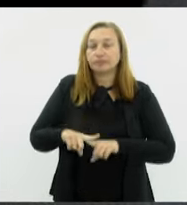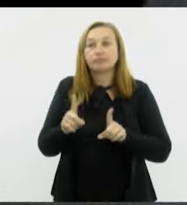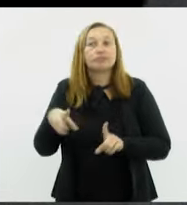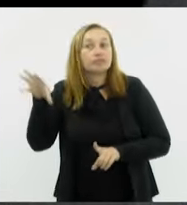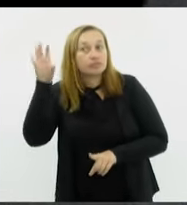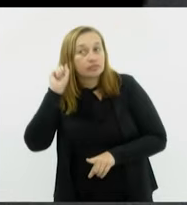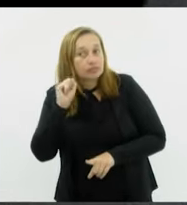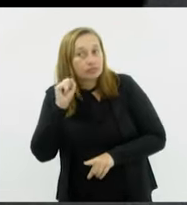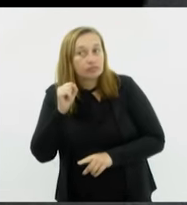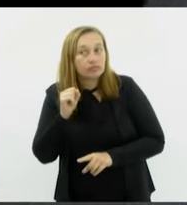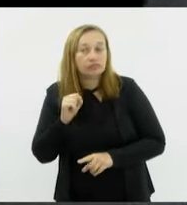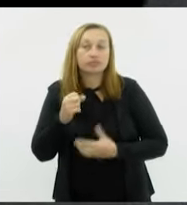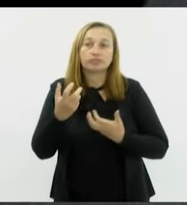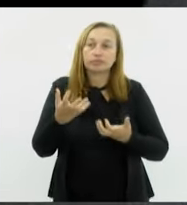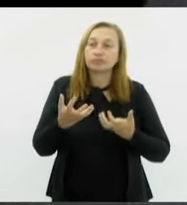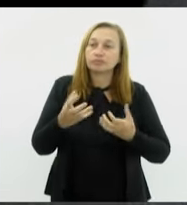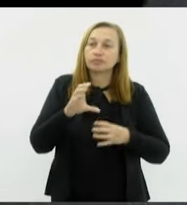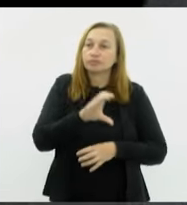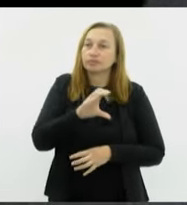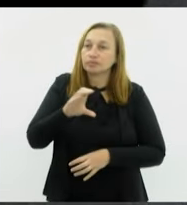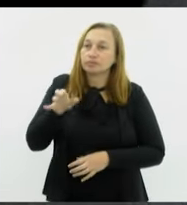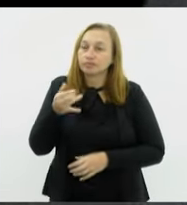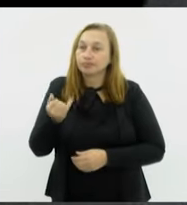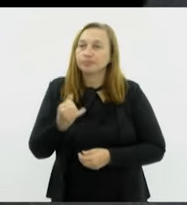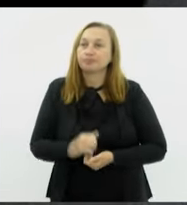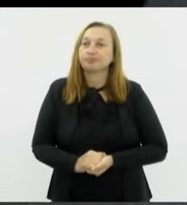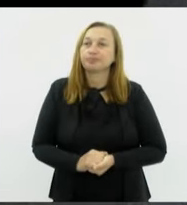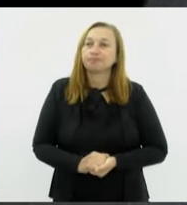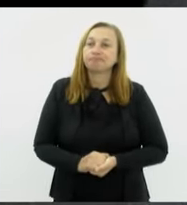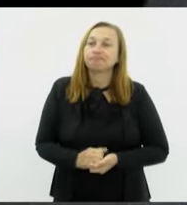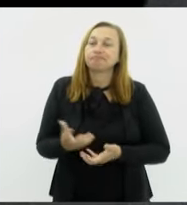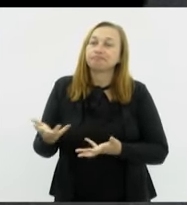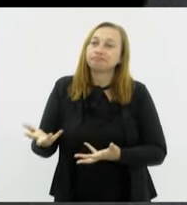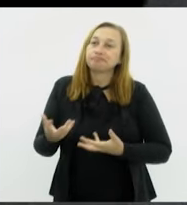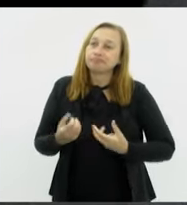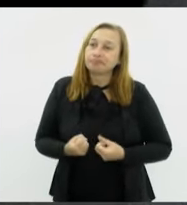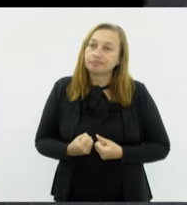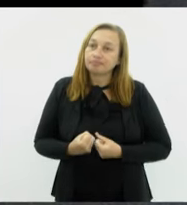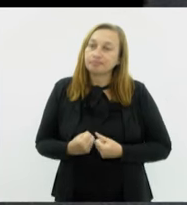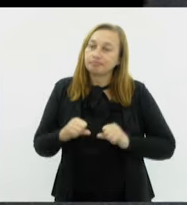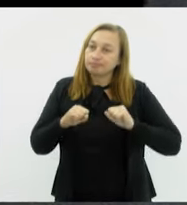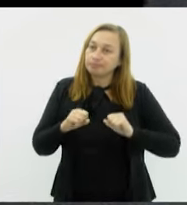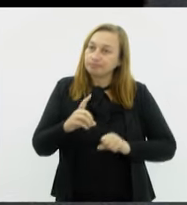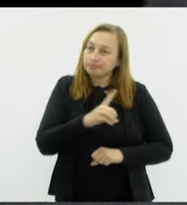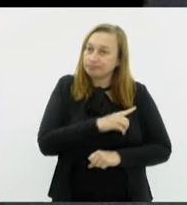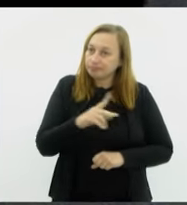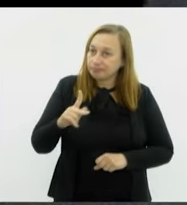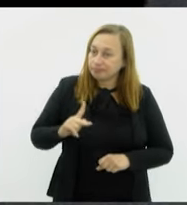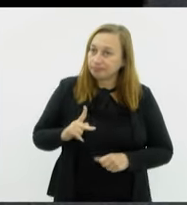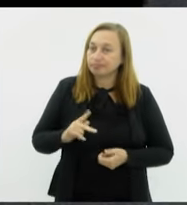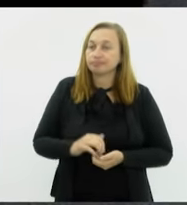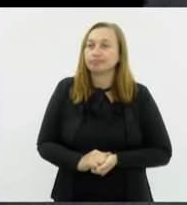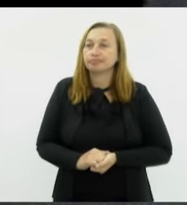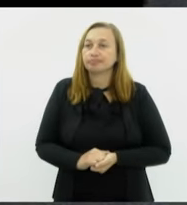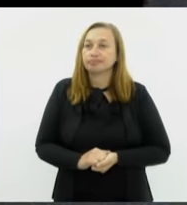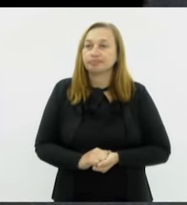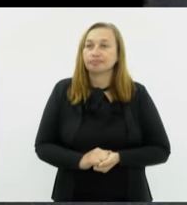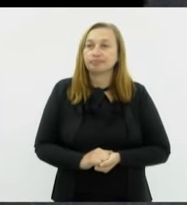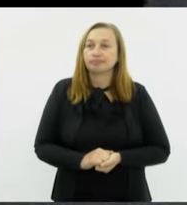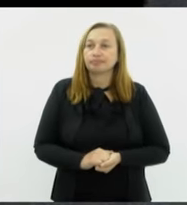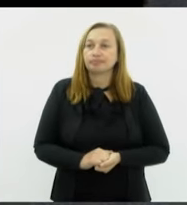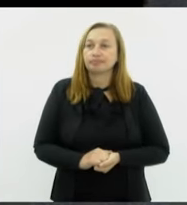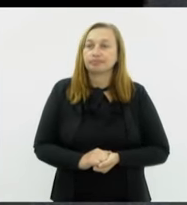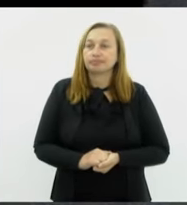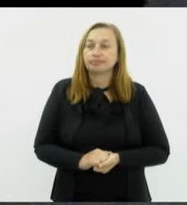isso, que é o seguinte, hoje na CCJ nós recebemos um defensor público, inclusive um defensor